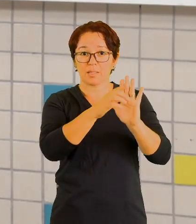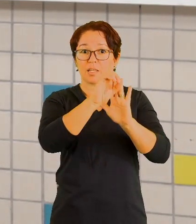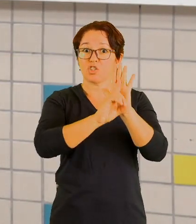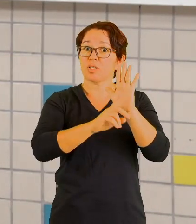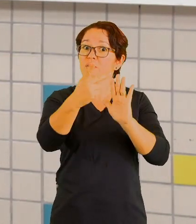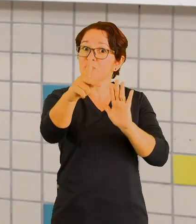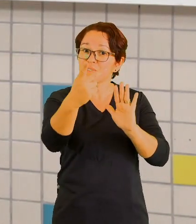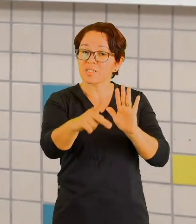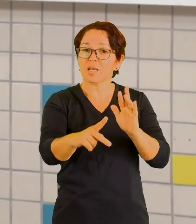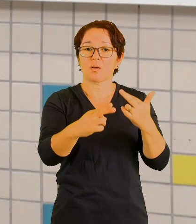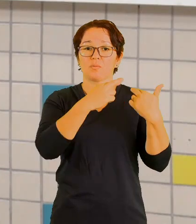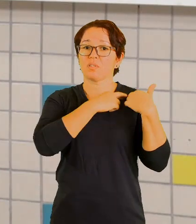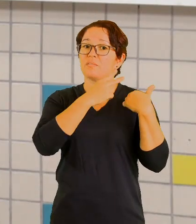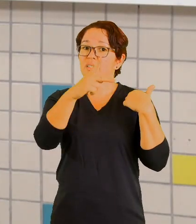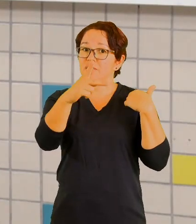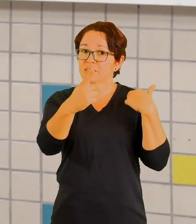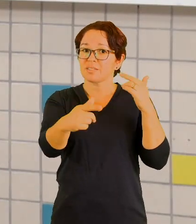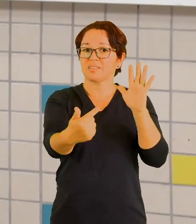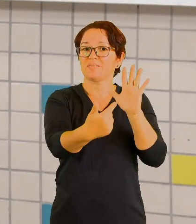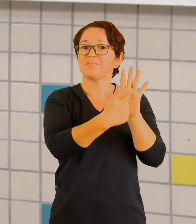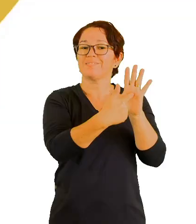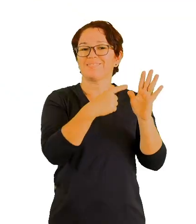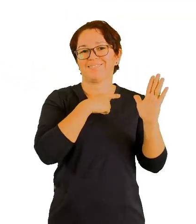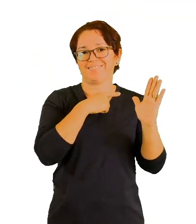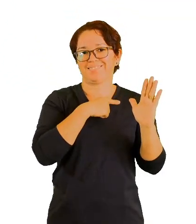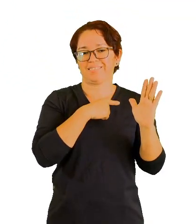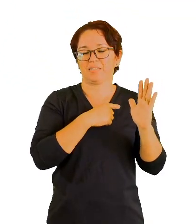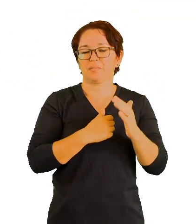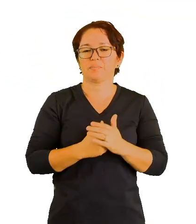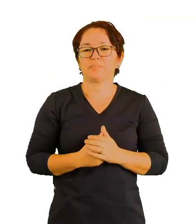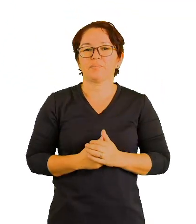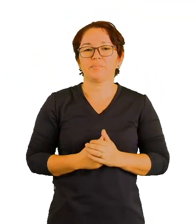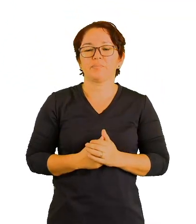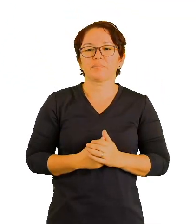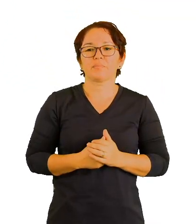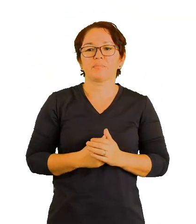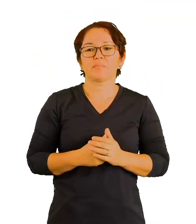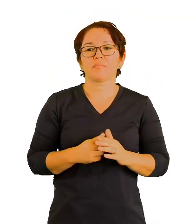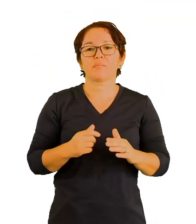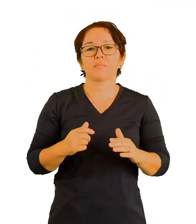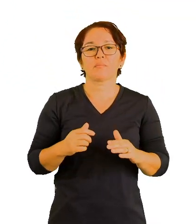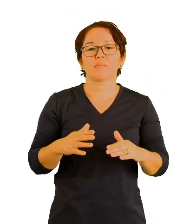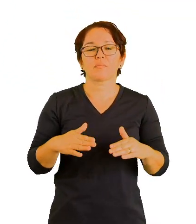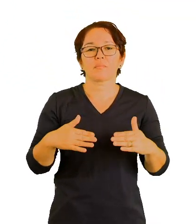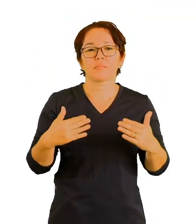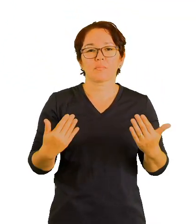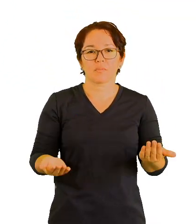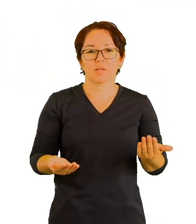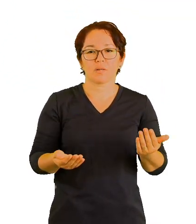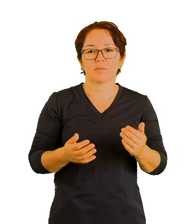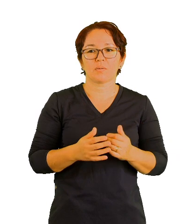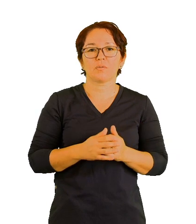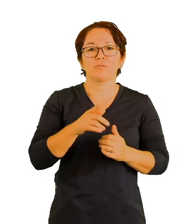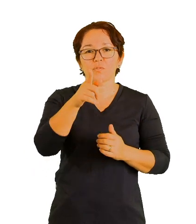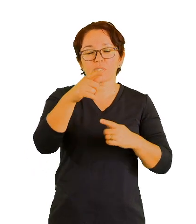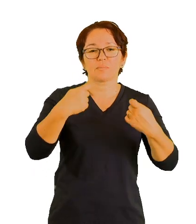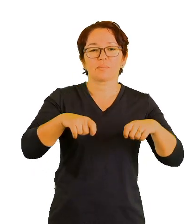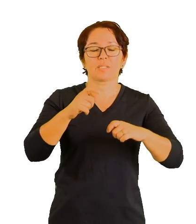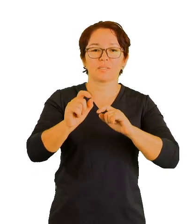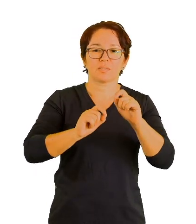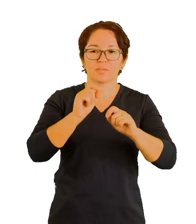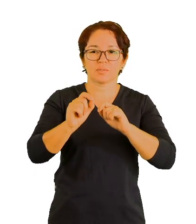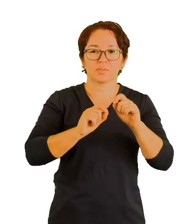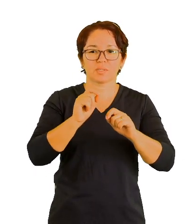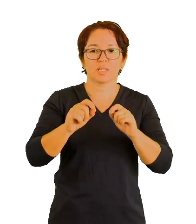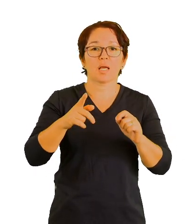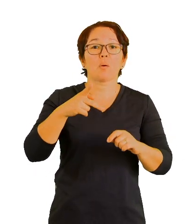relembrar como que é um pouquinho do regimento escolar? Para isso, vocês vão entrar em contato com um dos seus professores,